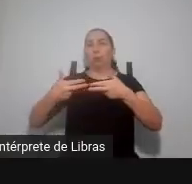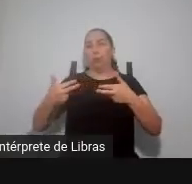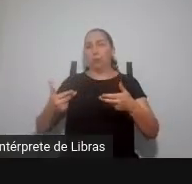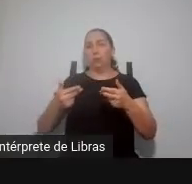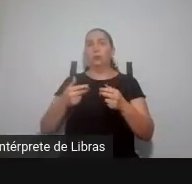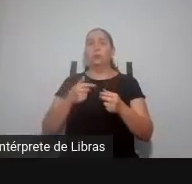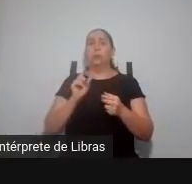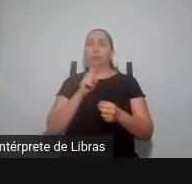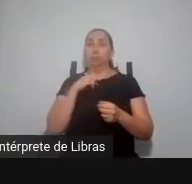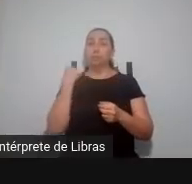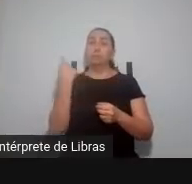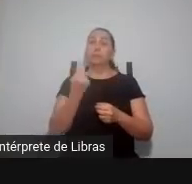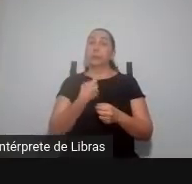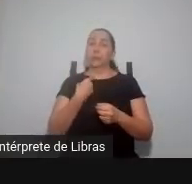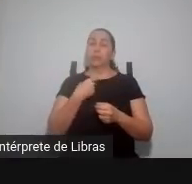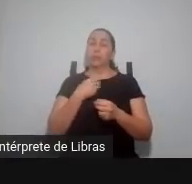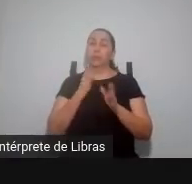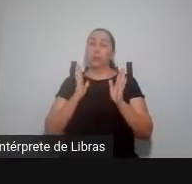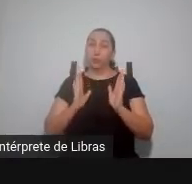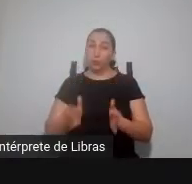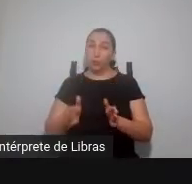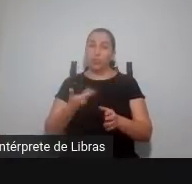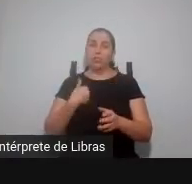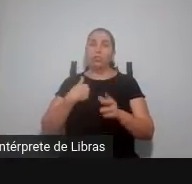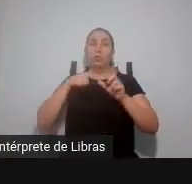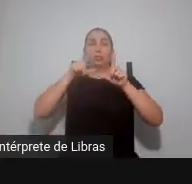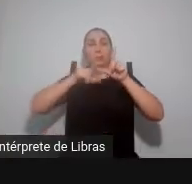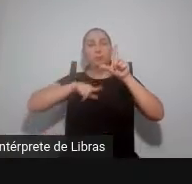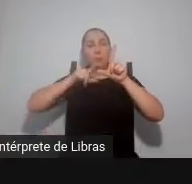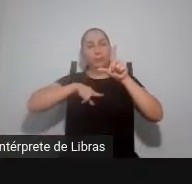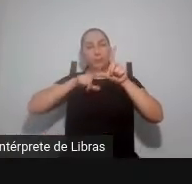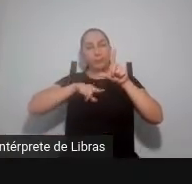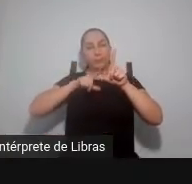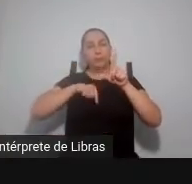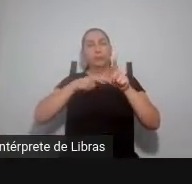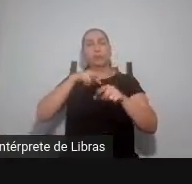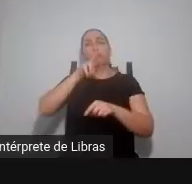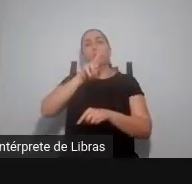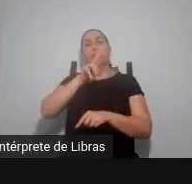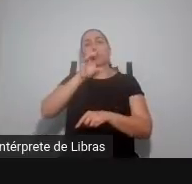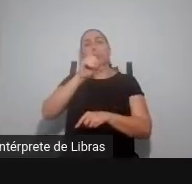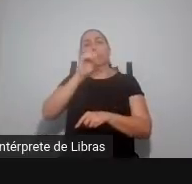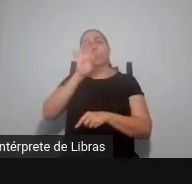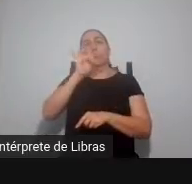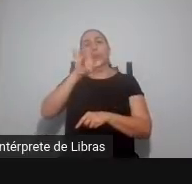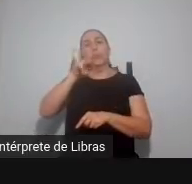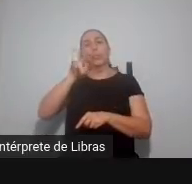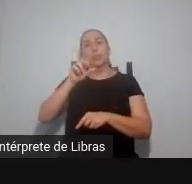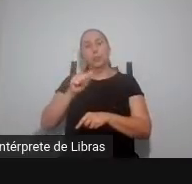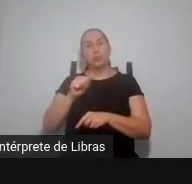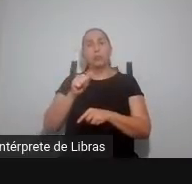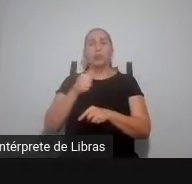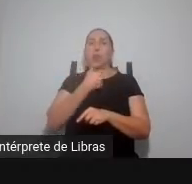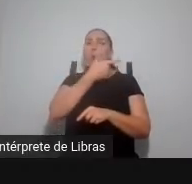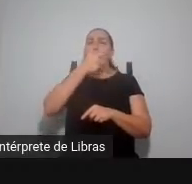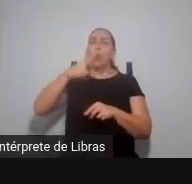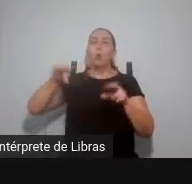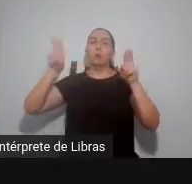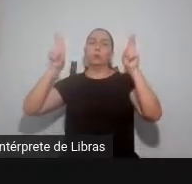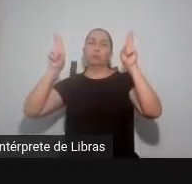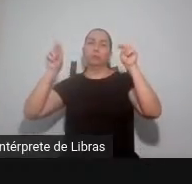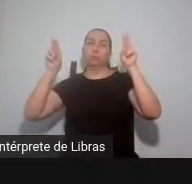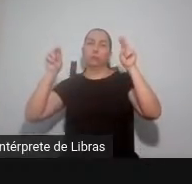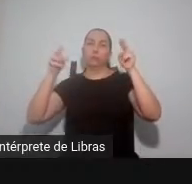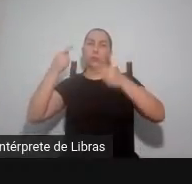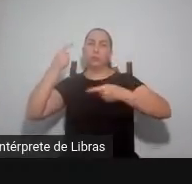nós já fizemos duas, uma sobre literatura, outra sobre rotina, e daqui um mês, uma outra temática para discutir com as